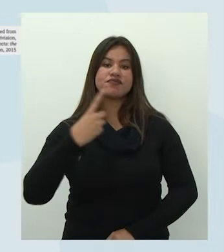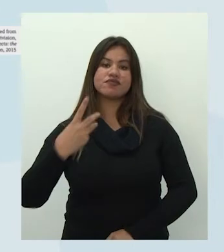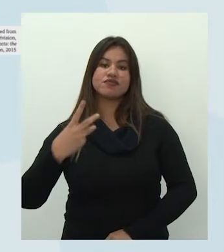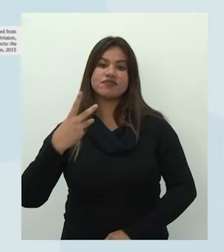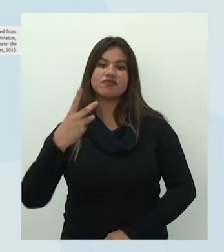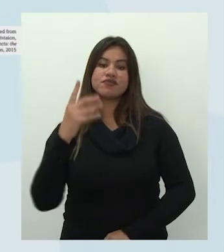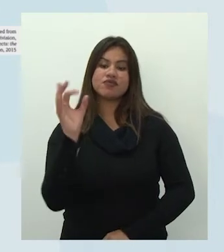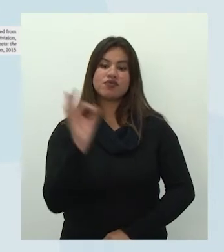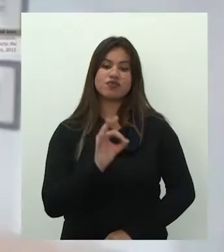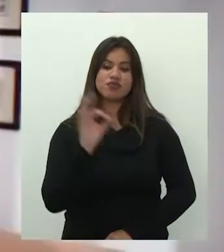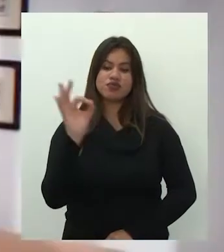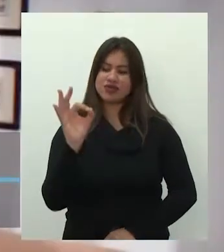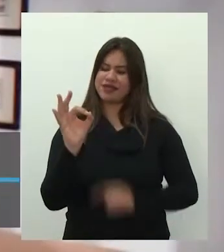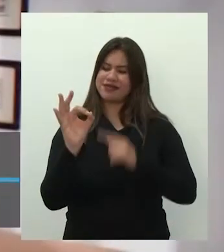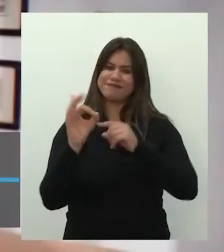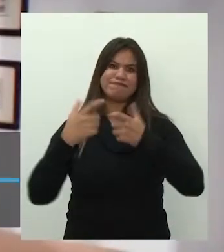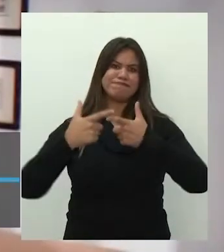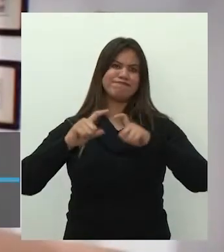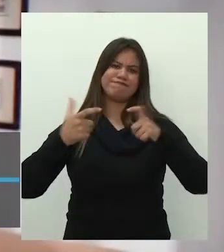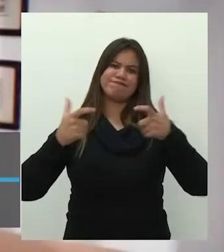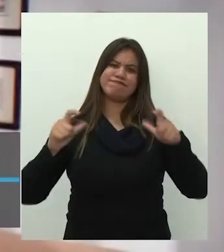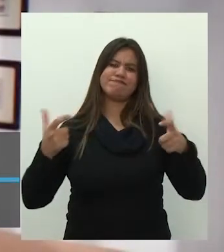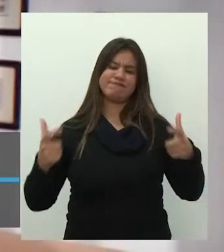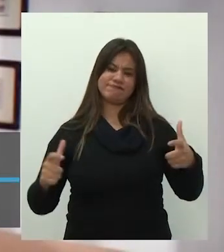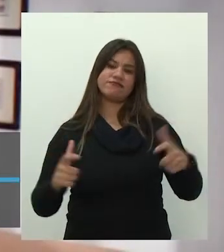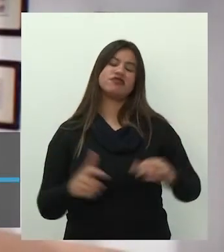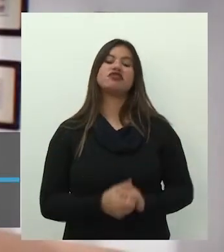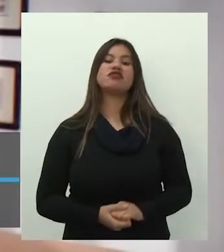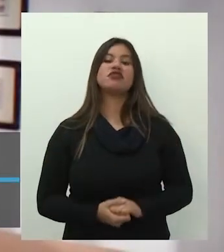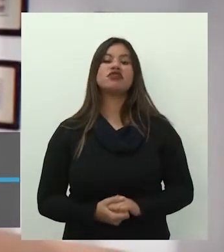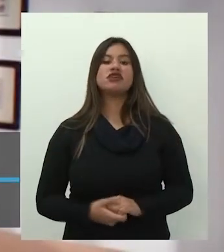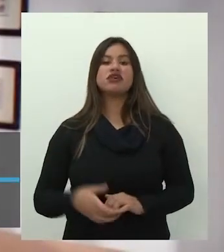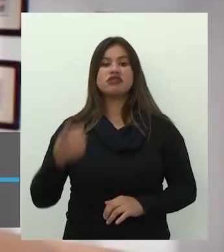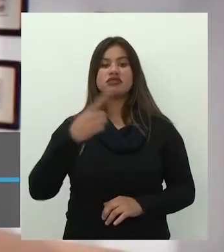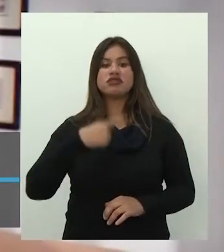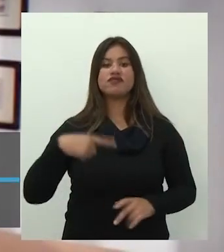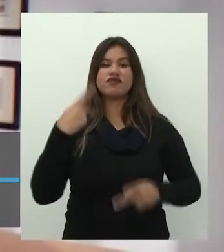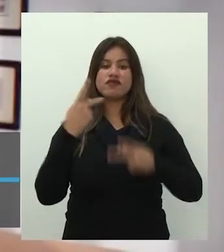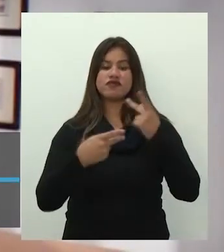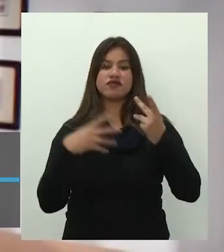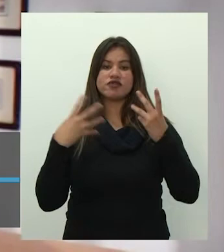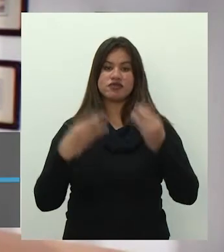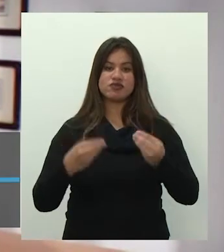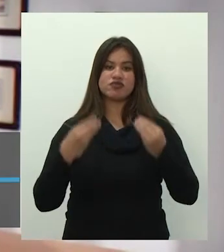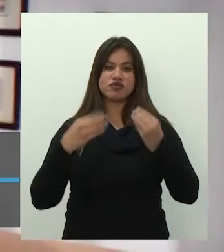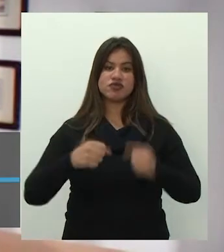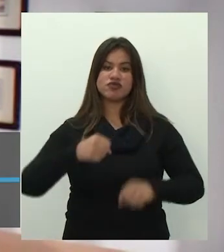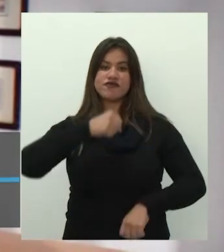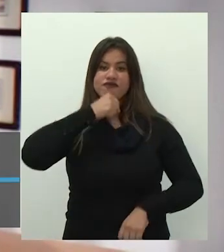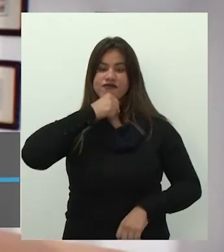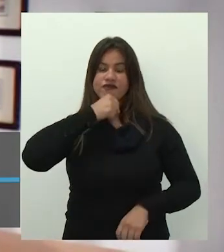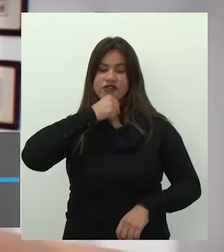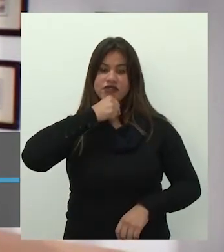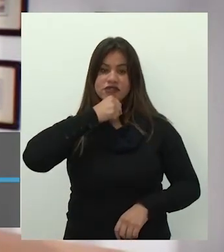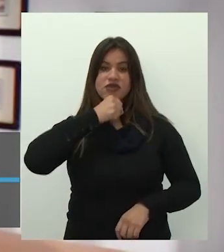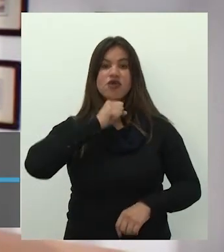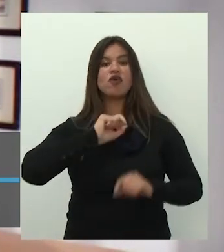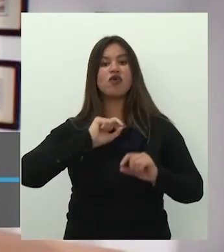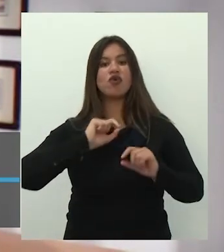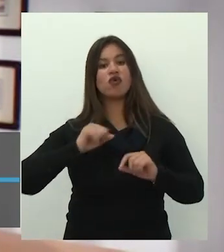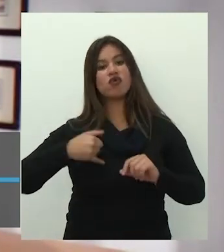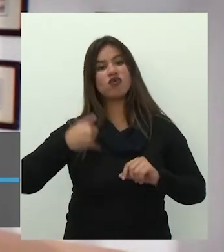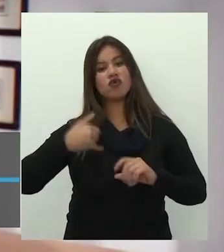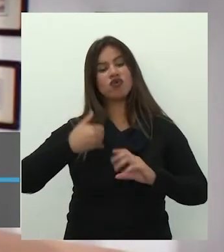uma quantidade imensa. E nós temos falado muito em envelhecimento também, né, em